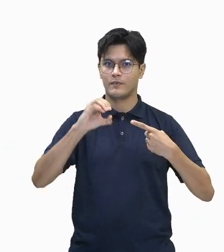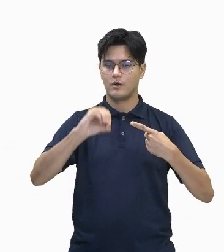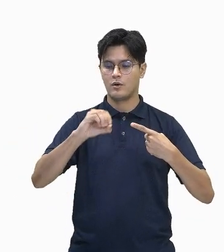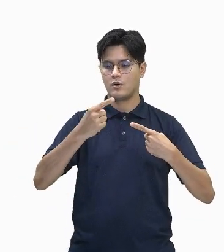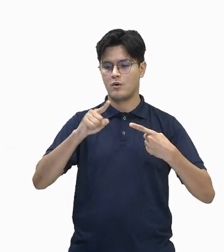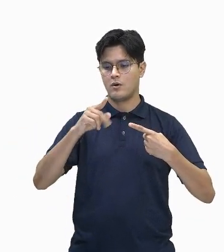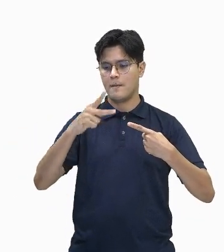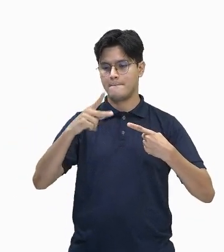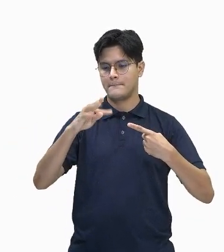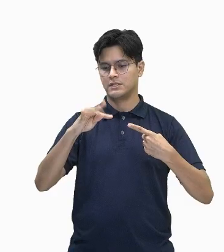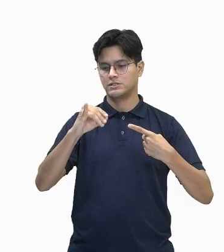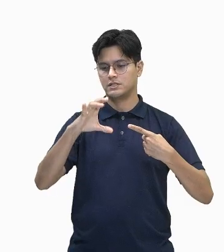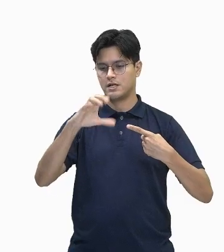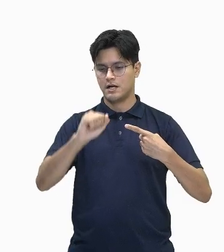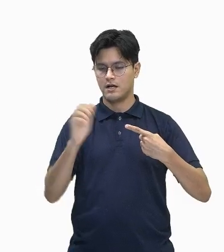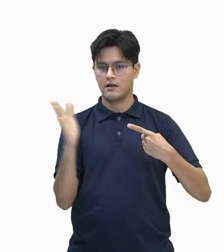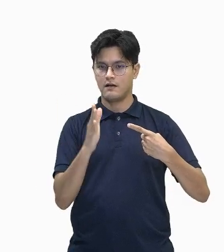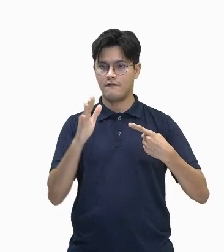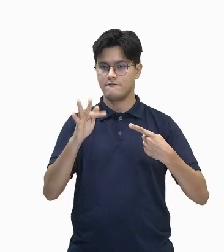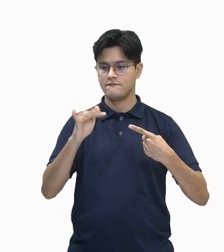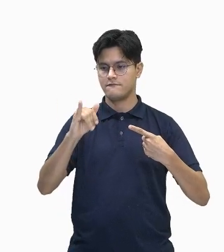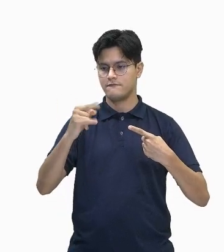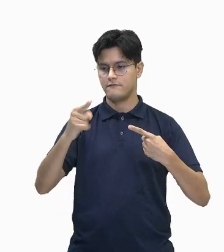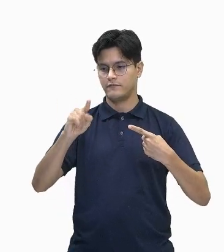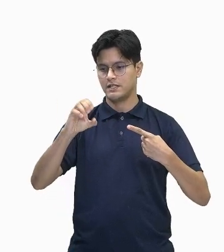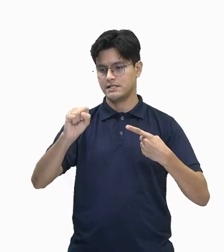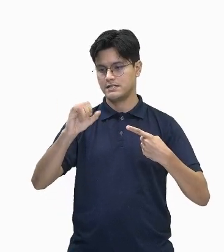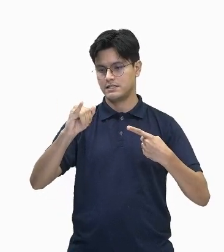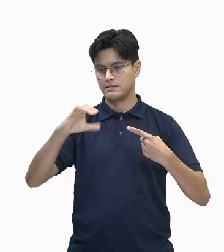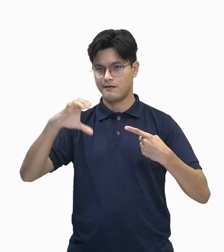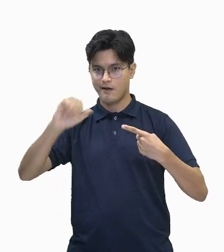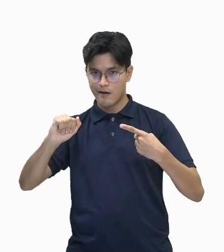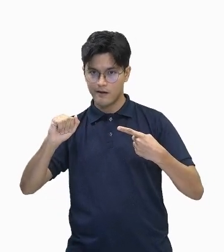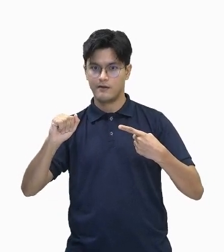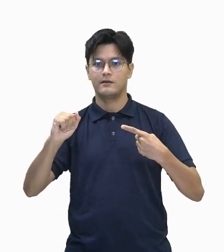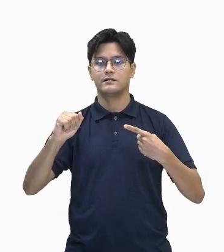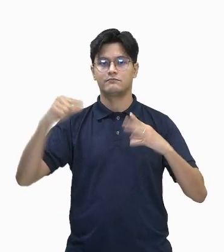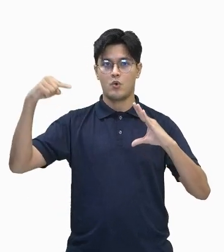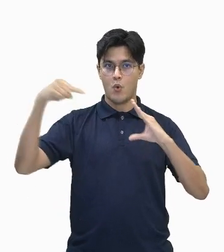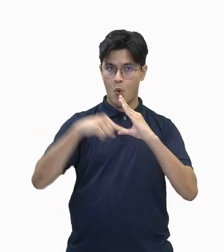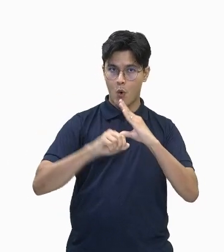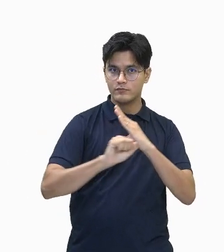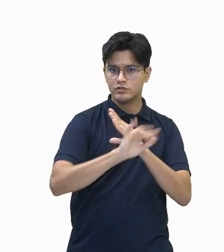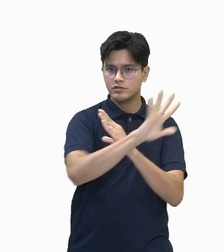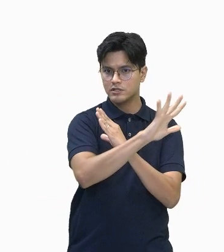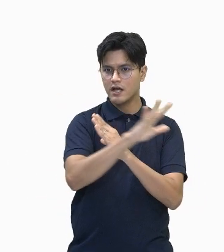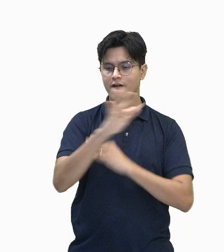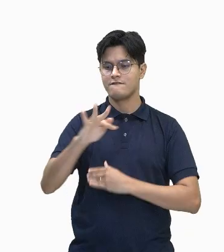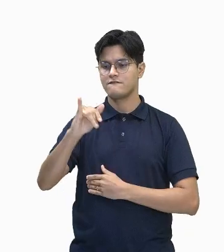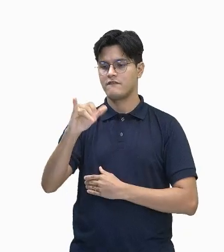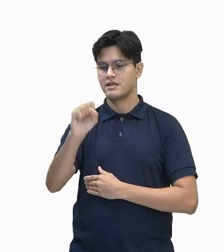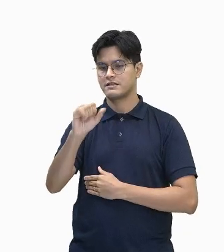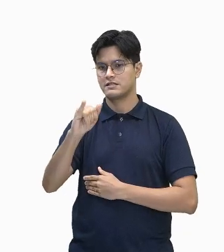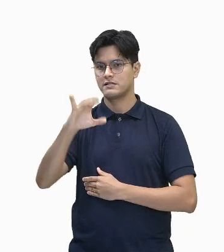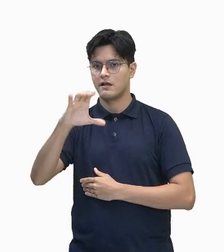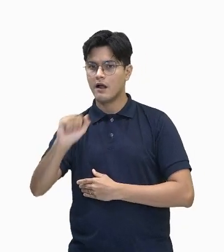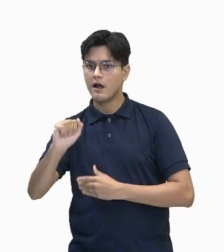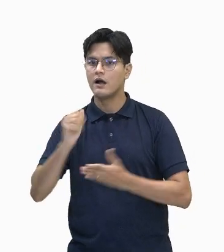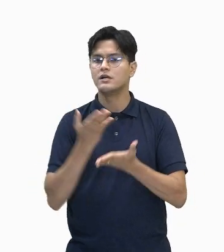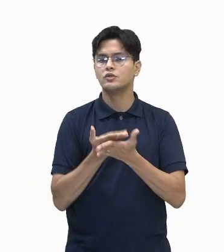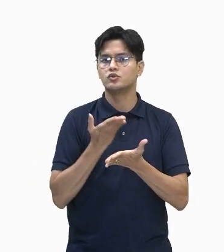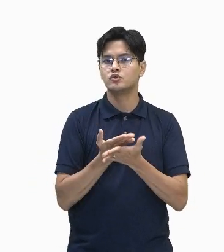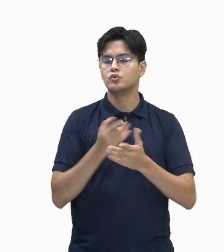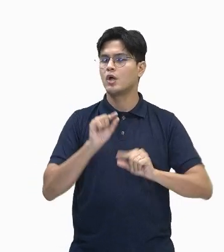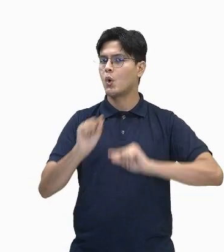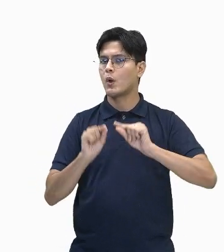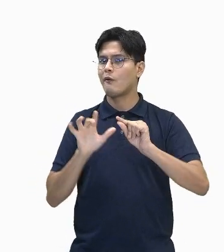O que a ótica física faz? O que ela estuda? Ela estuda os fenômenos ópticos que